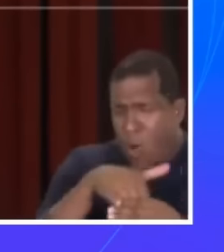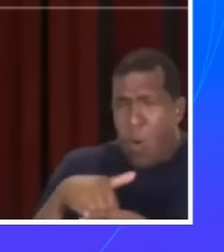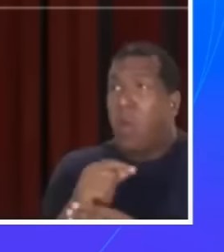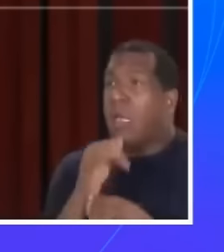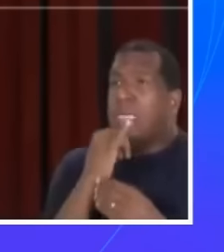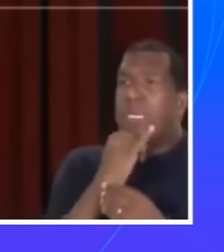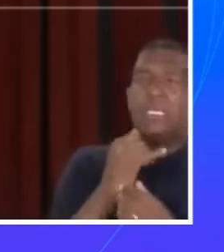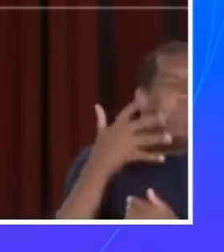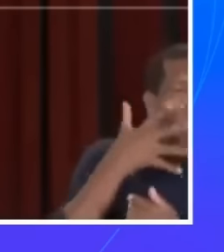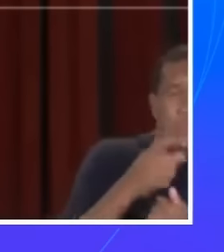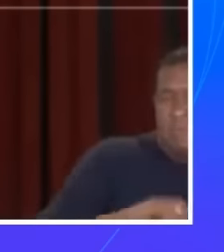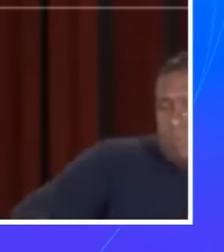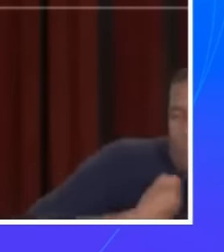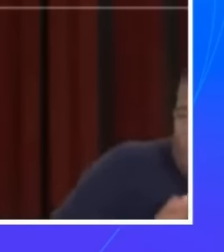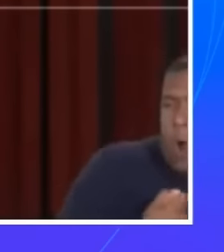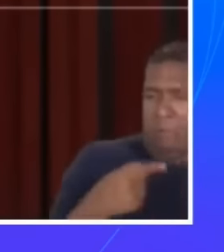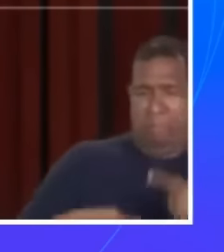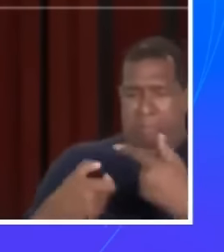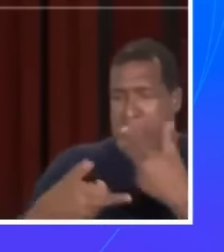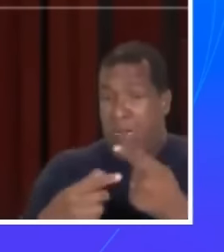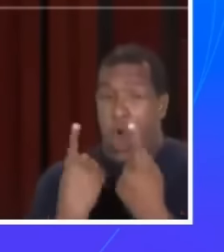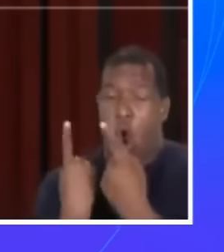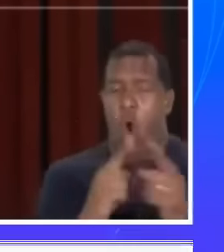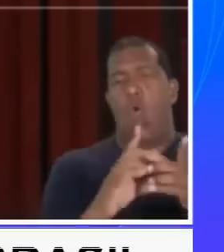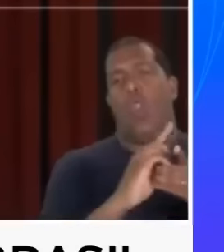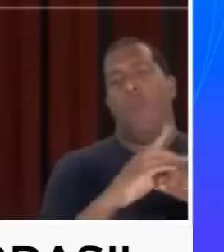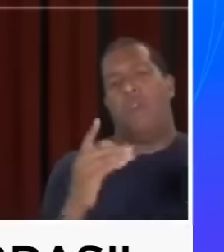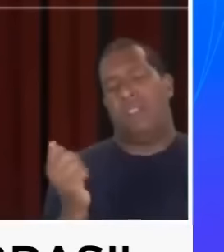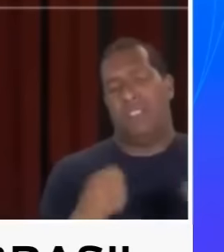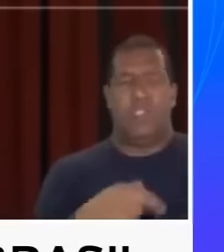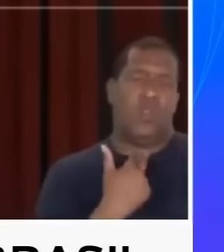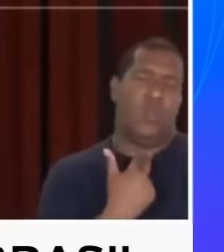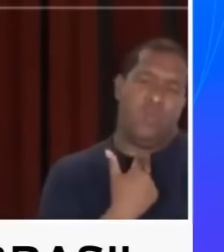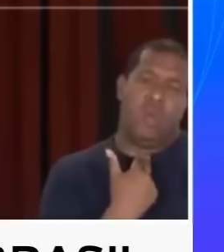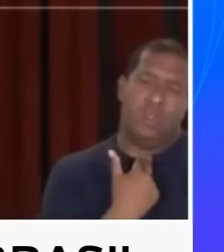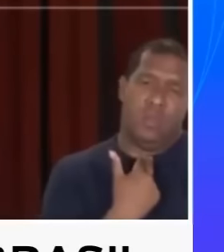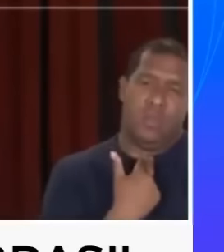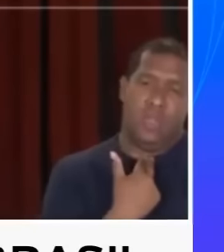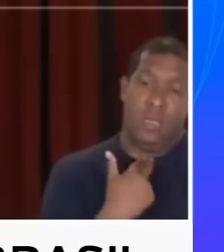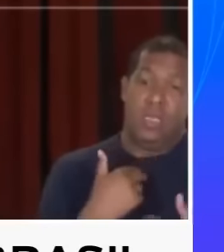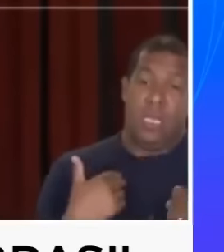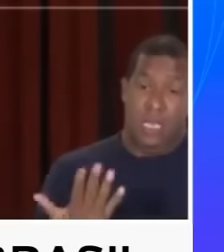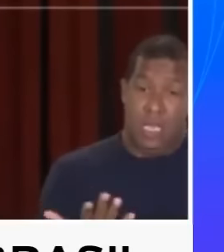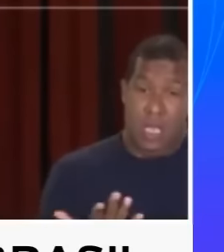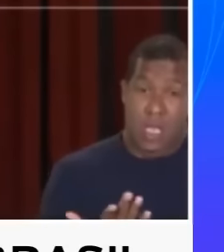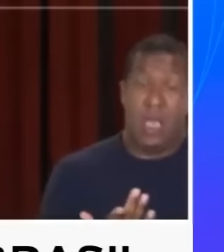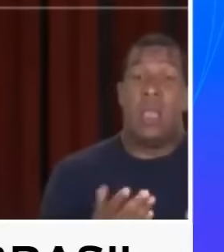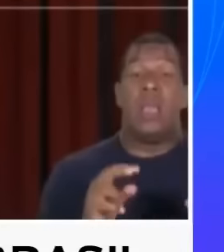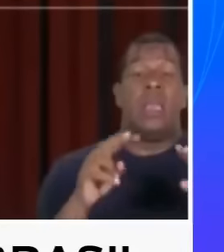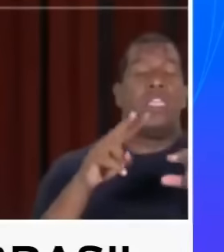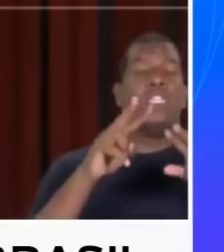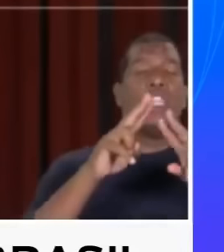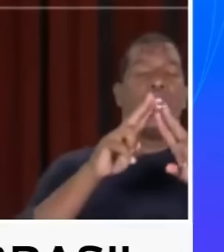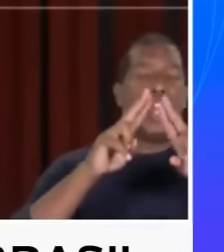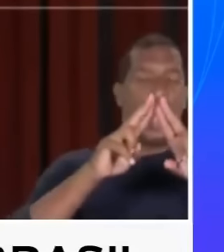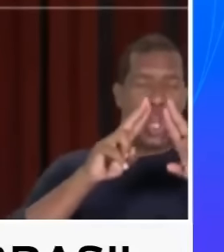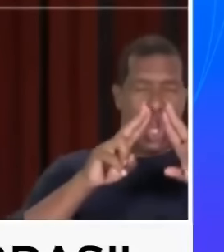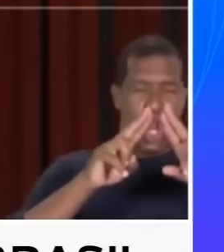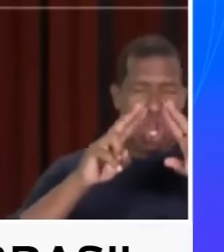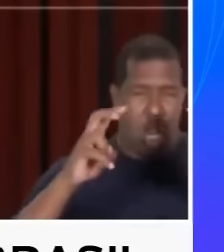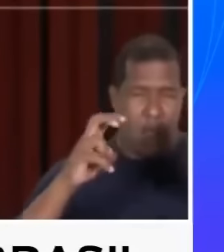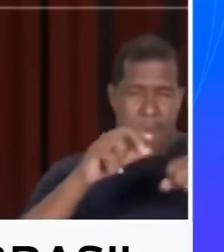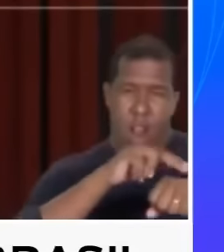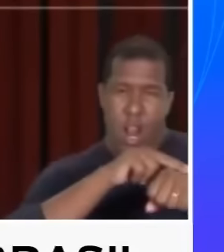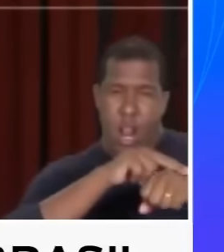apresentou um representante legal e por isso pelo Código Civil brasileiro não pode funcionar no país